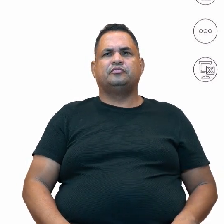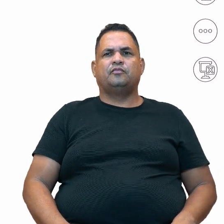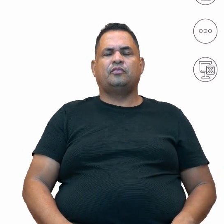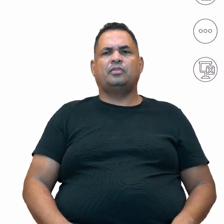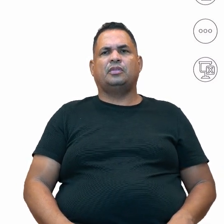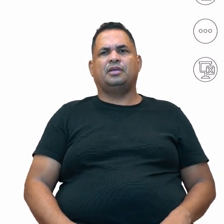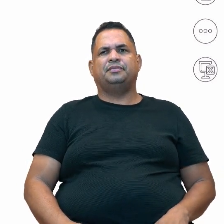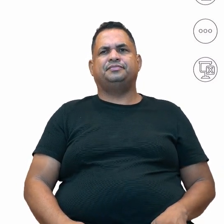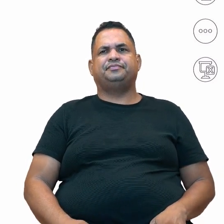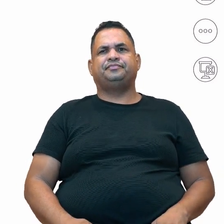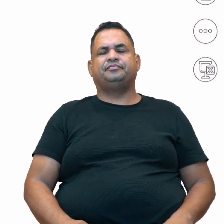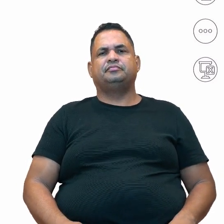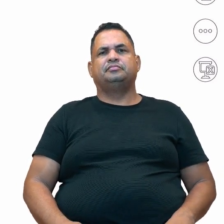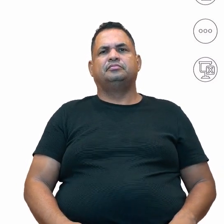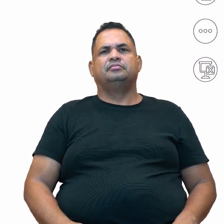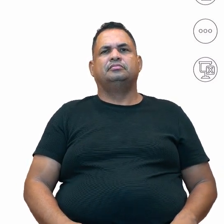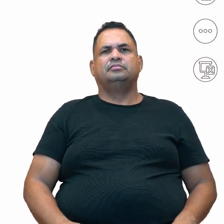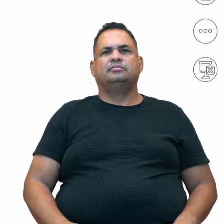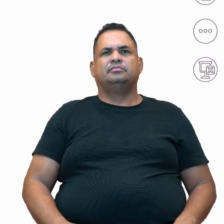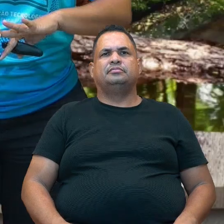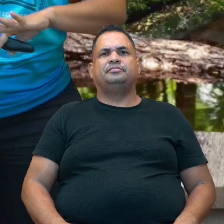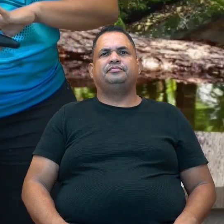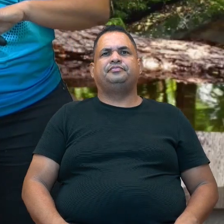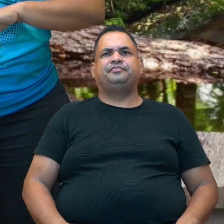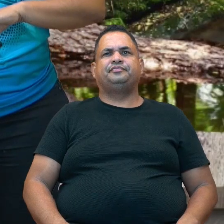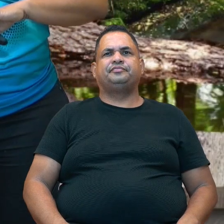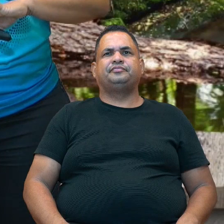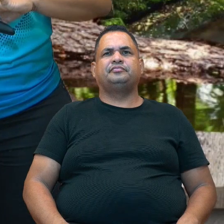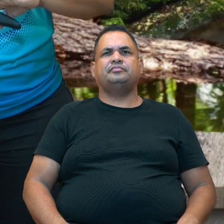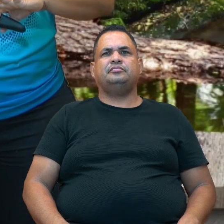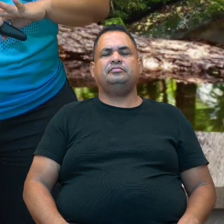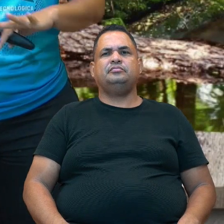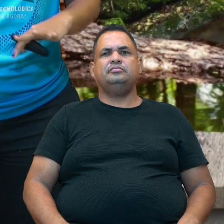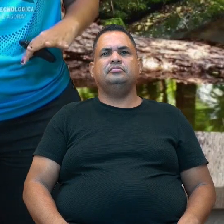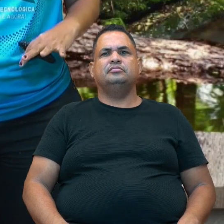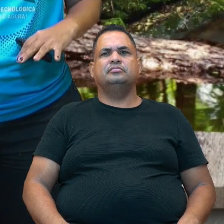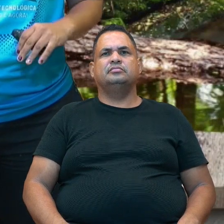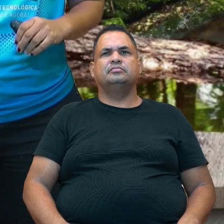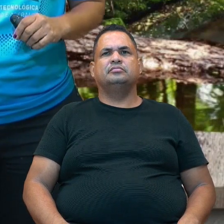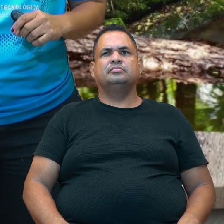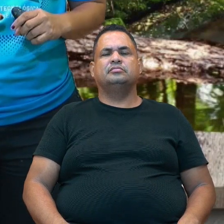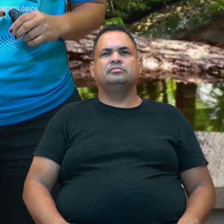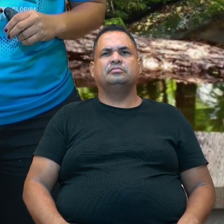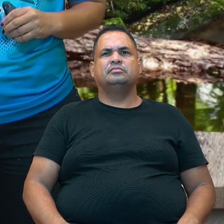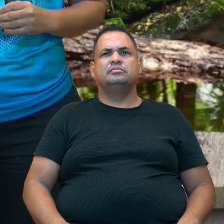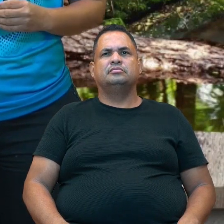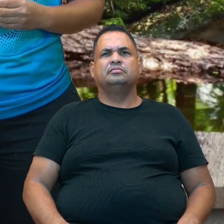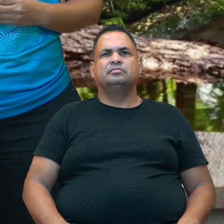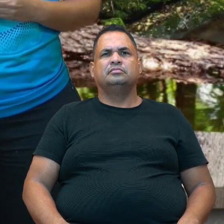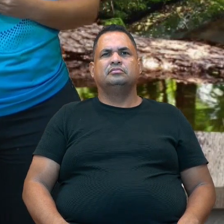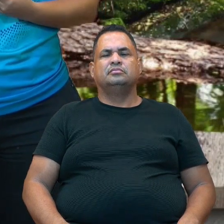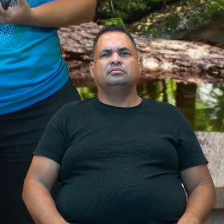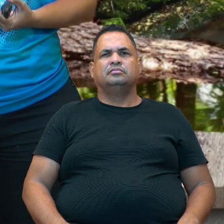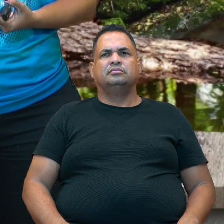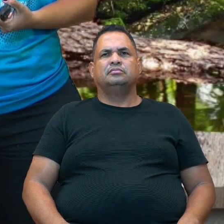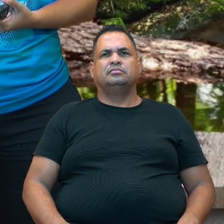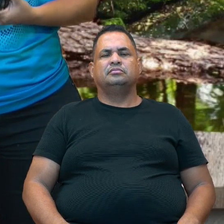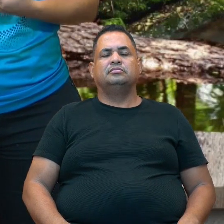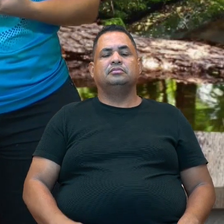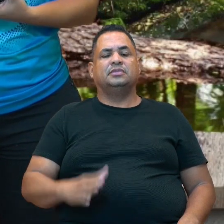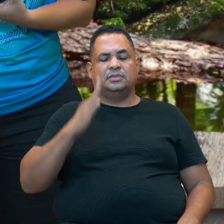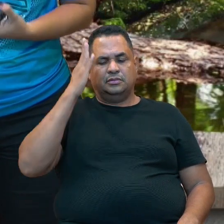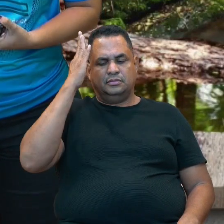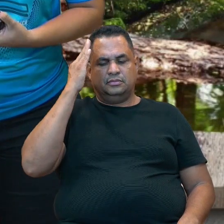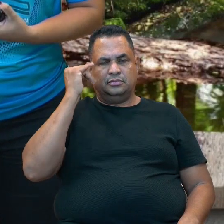Olha só, deixa eu vir aqui. Ó, eu tenho certeza que você já